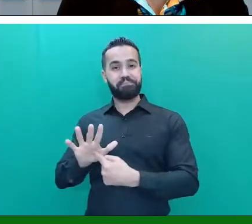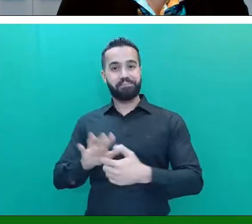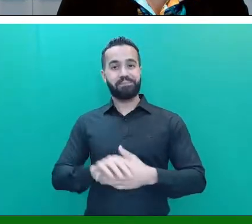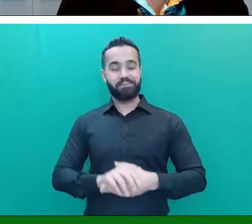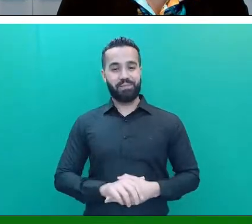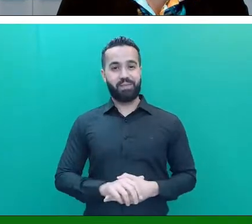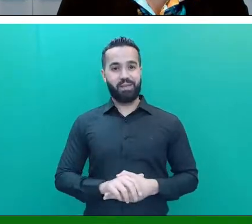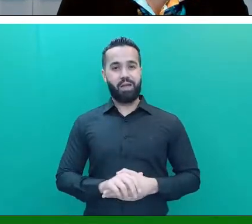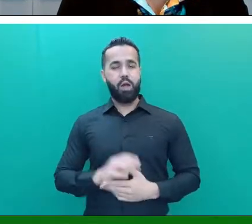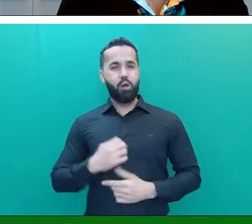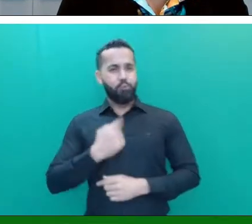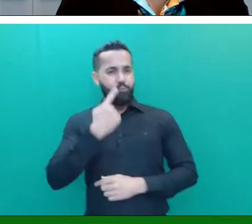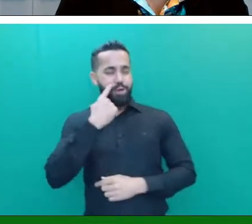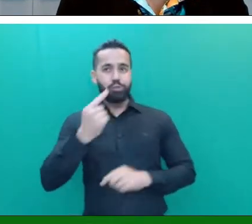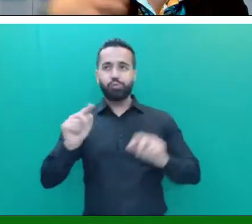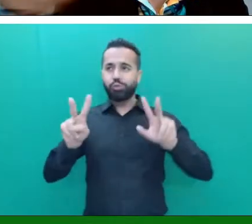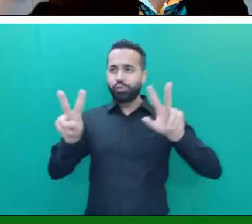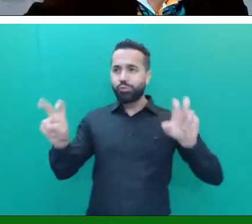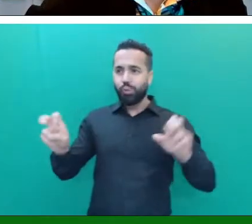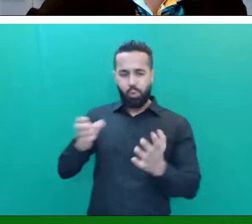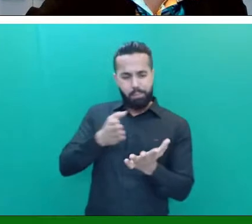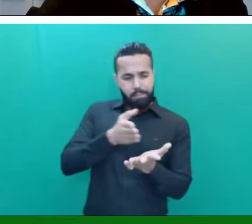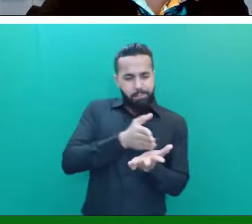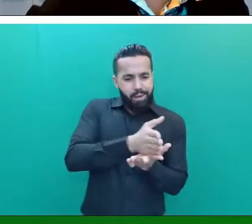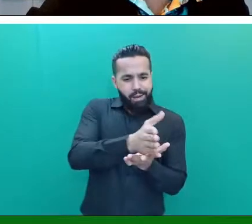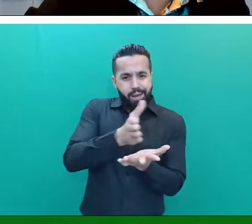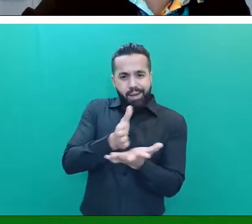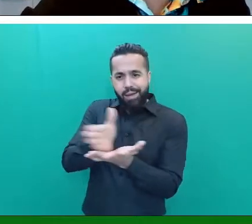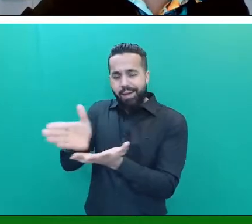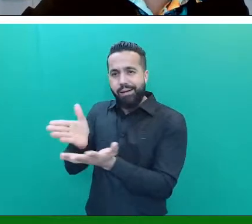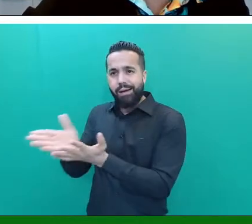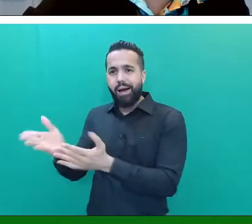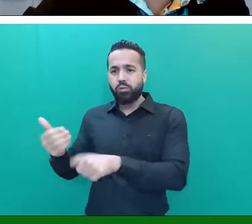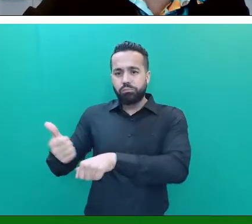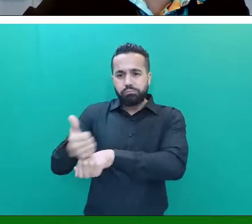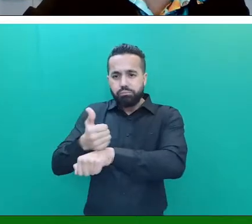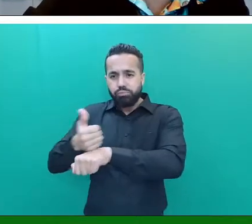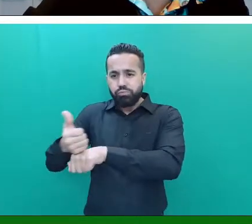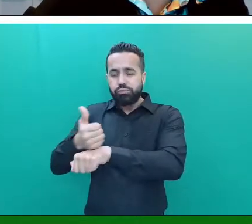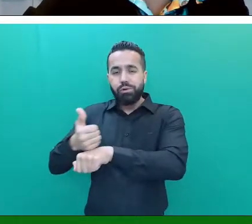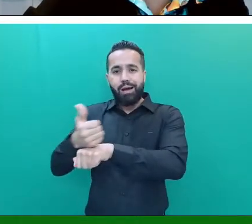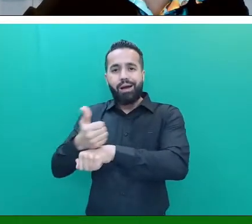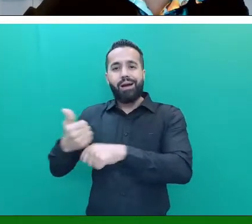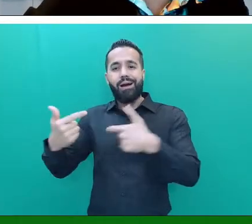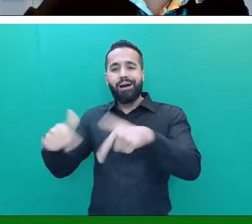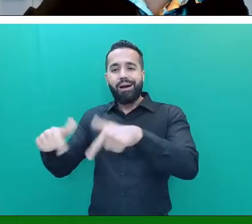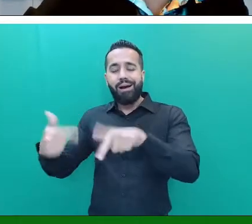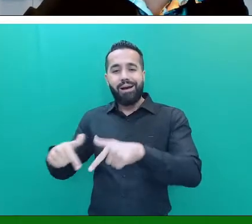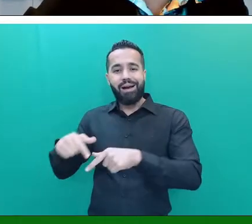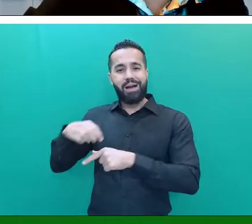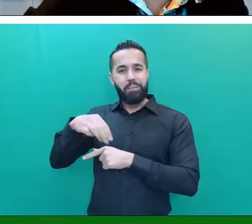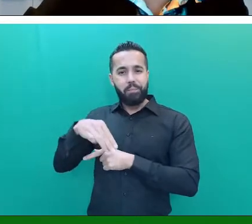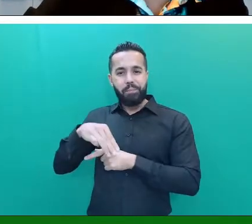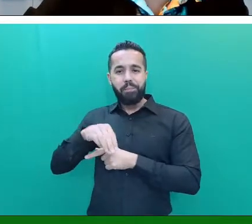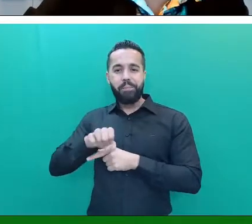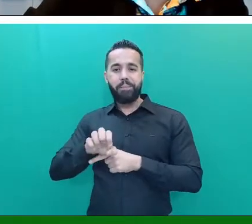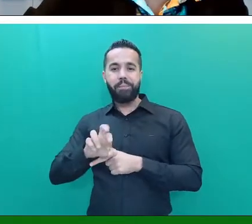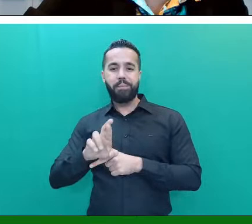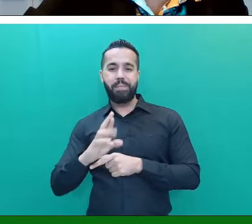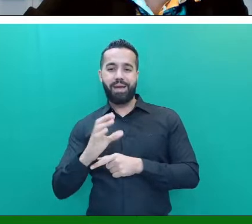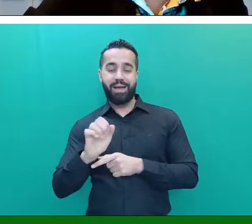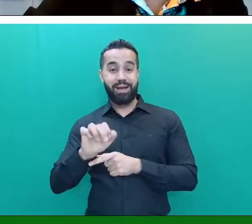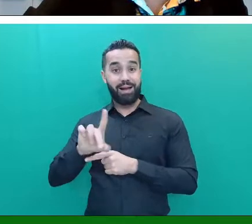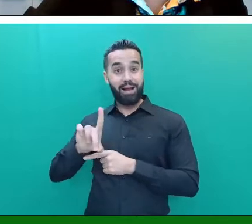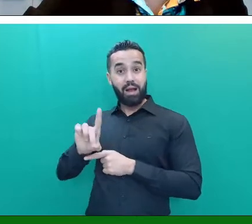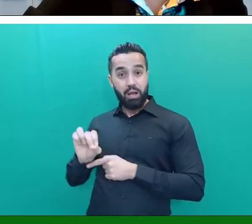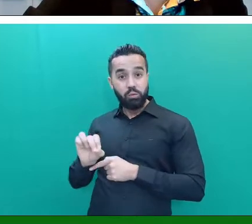vejo no título mercado, eu, de fato, tendo a imaginar e